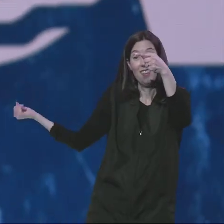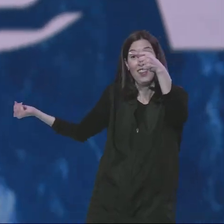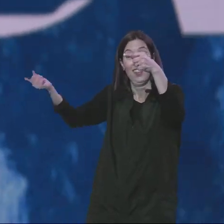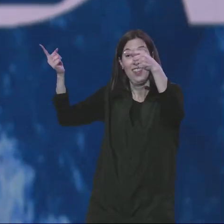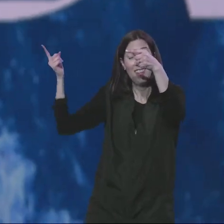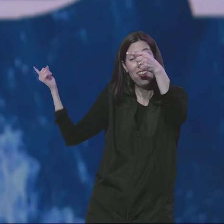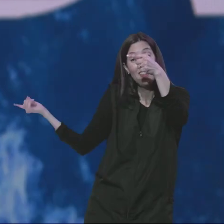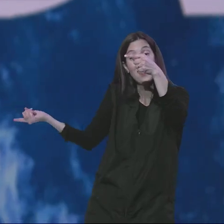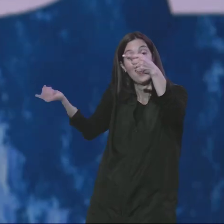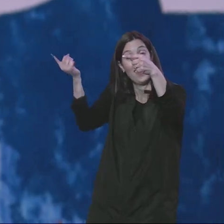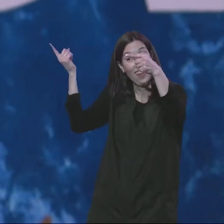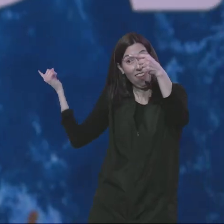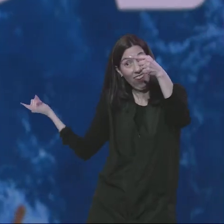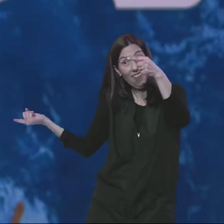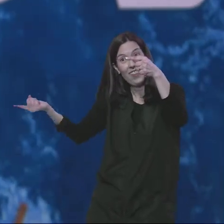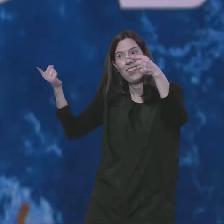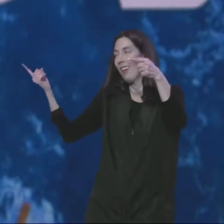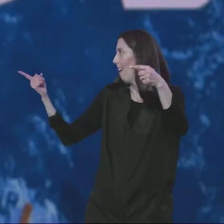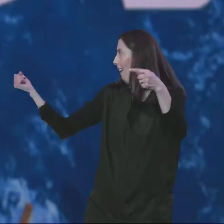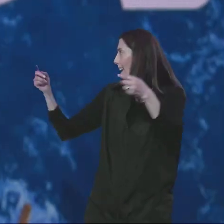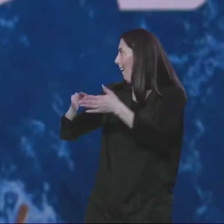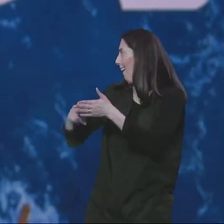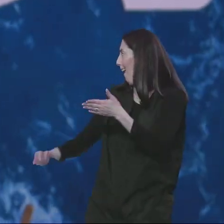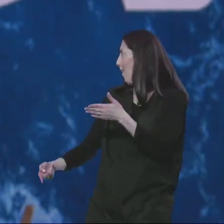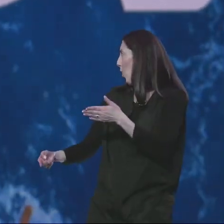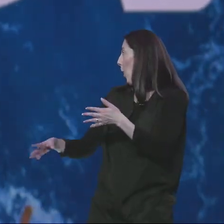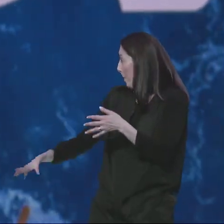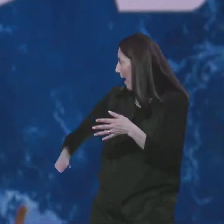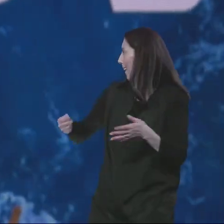mão da menina. Pega aí, minha filha.